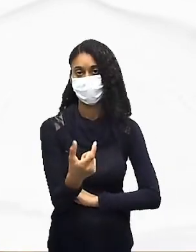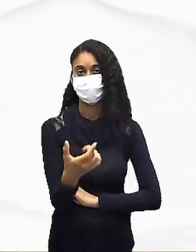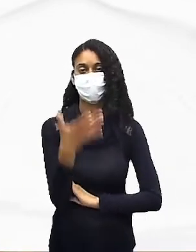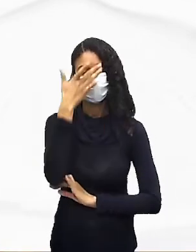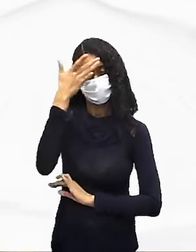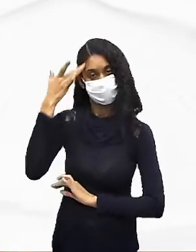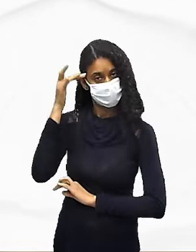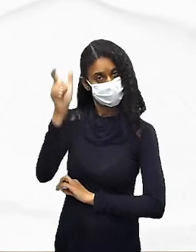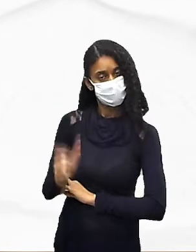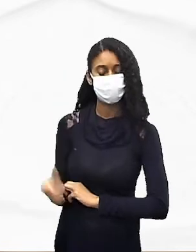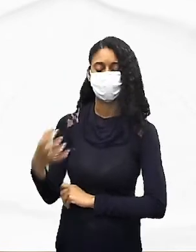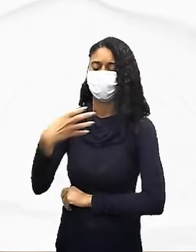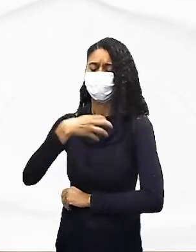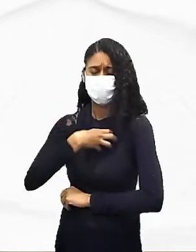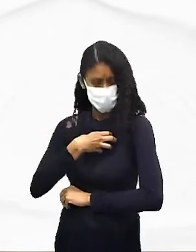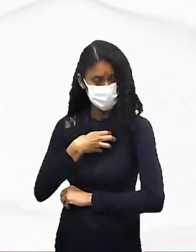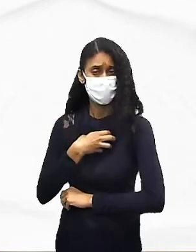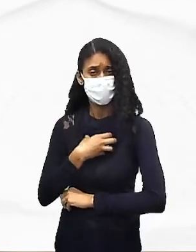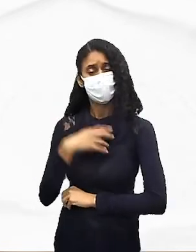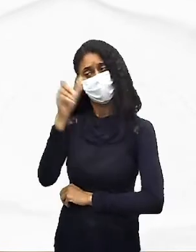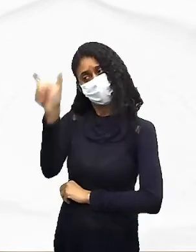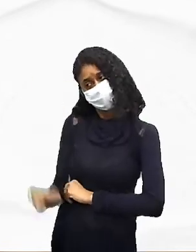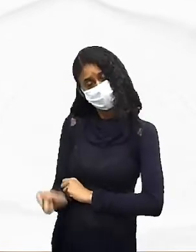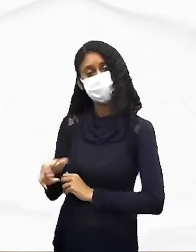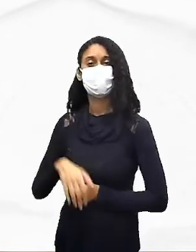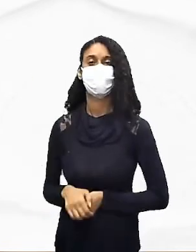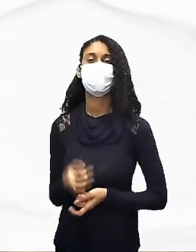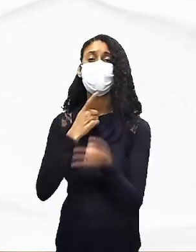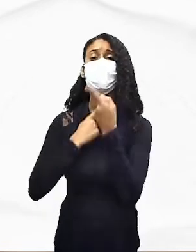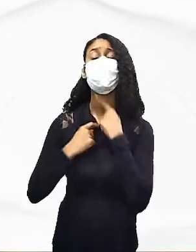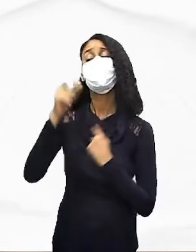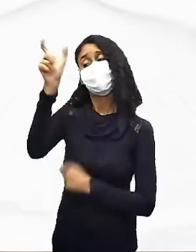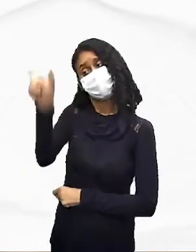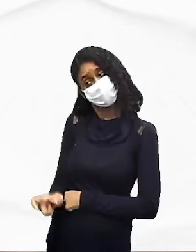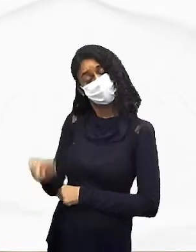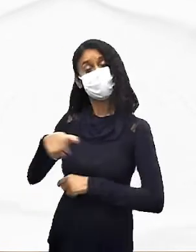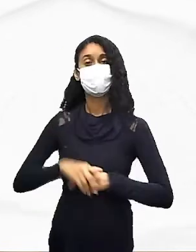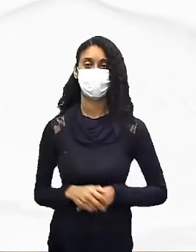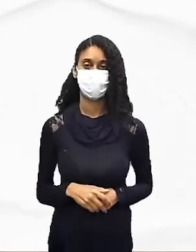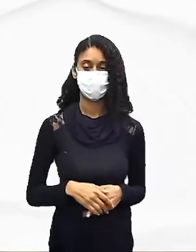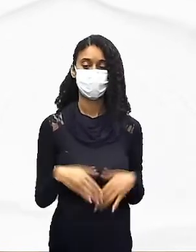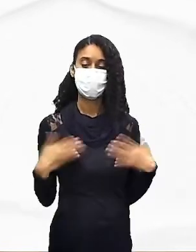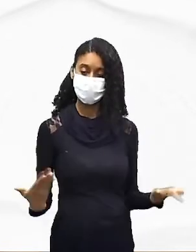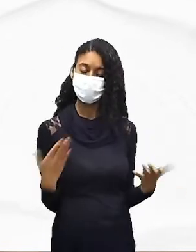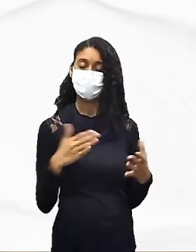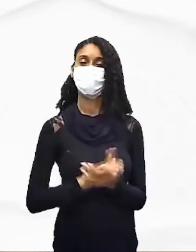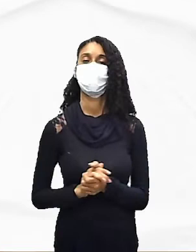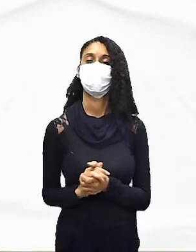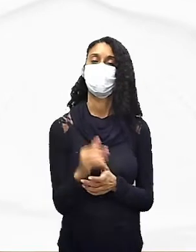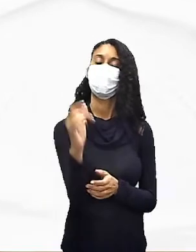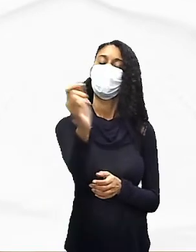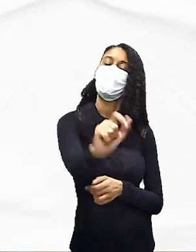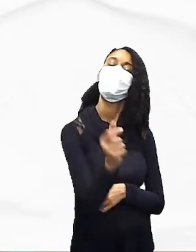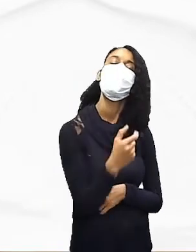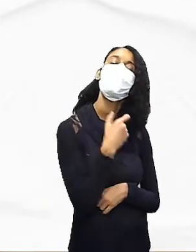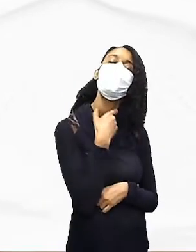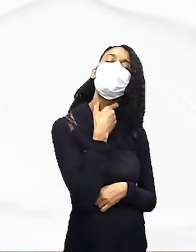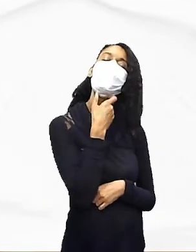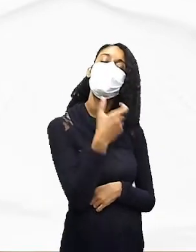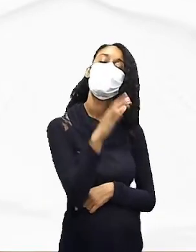o sentimento dele, né? O desejo dele. Então, o canto do guerreiro, quer dizer,